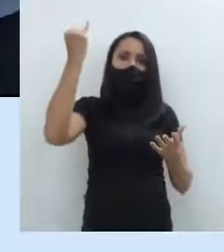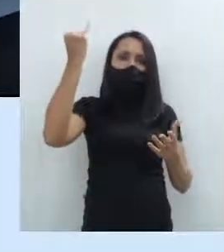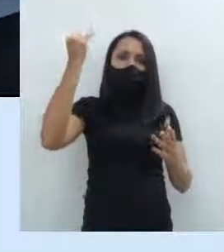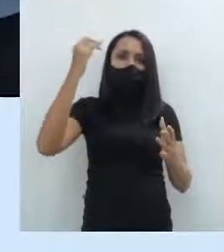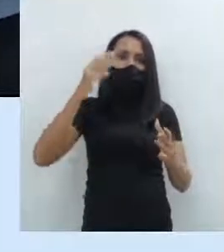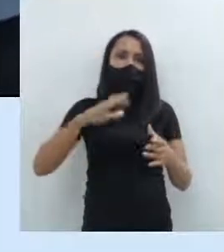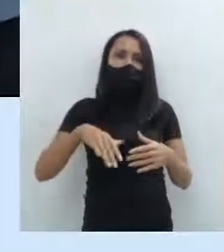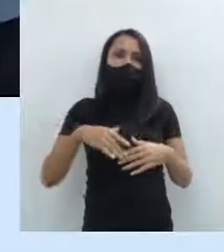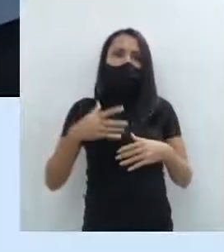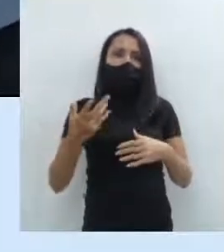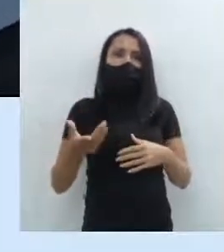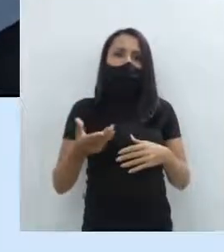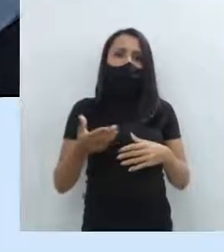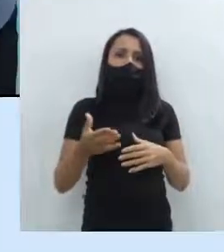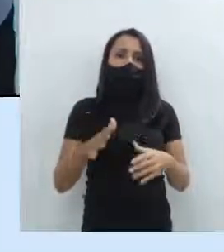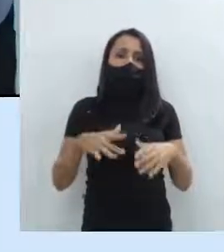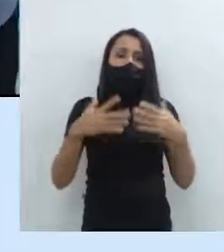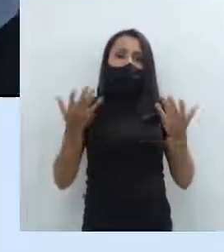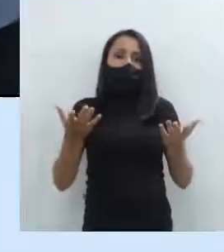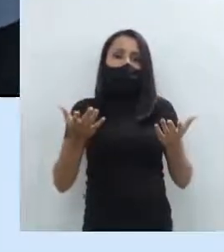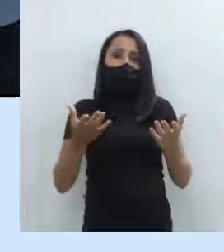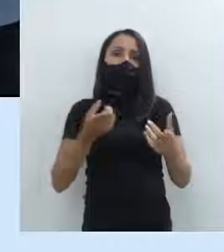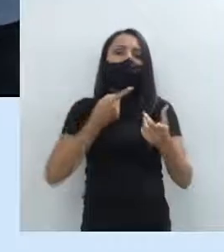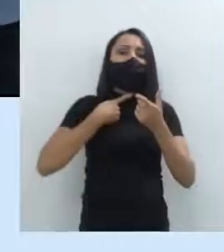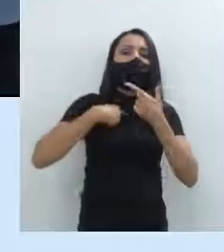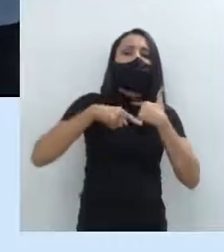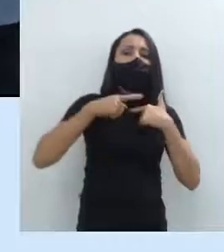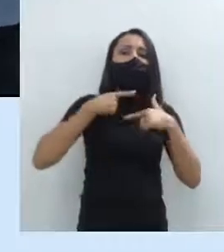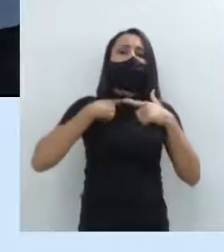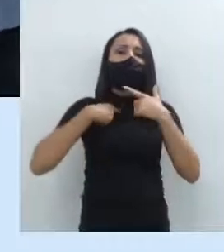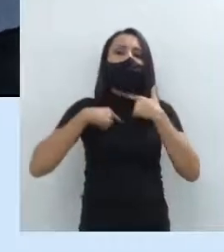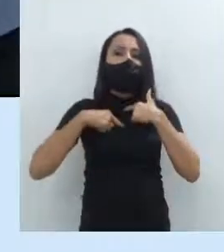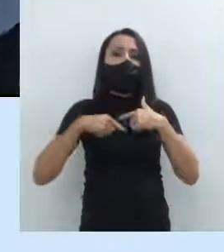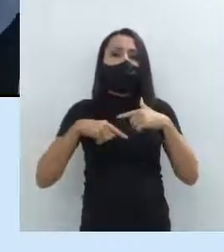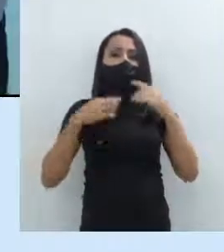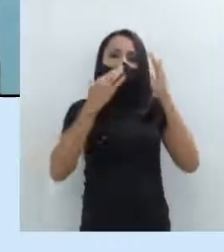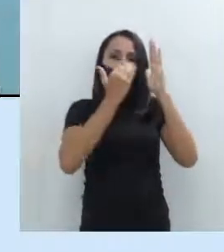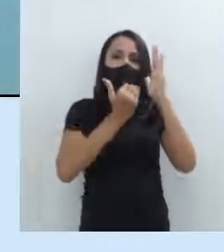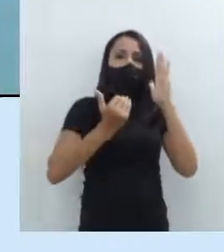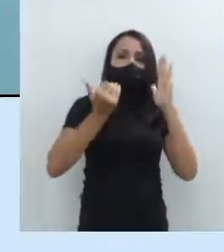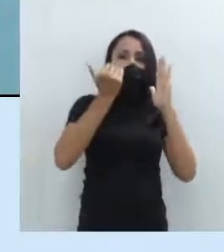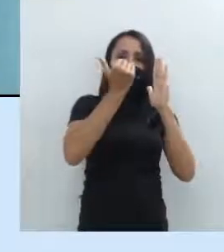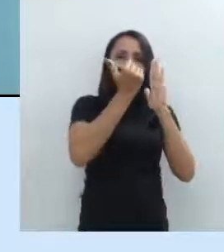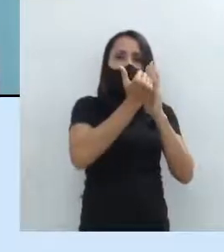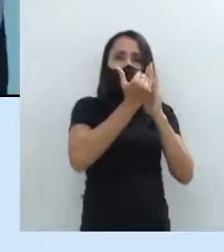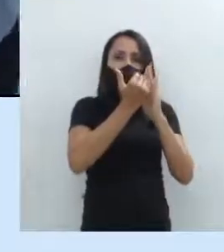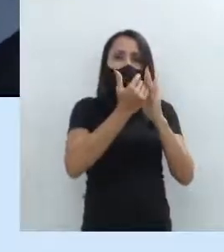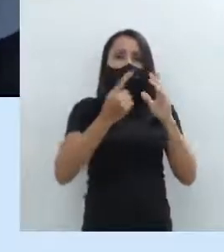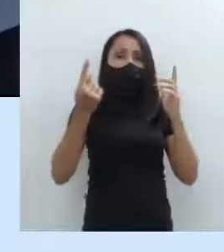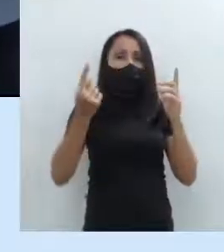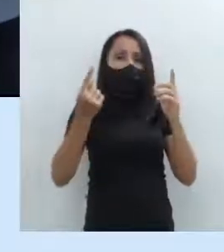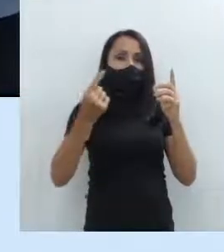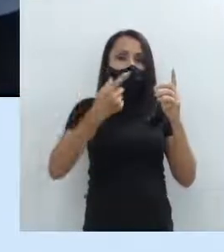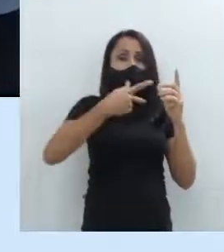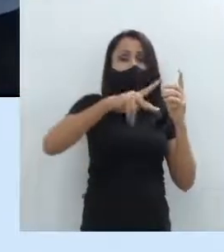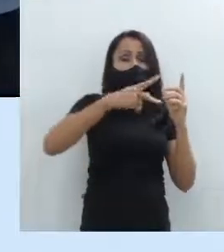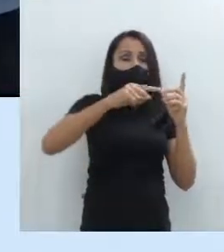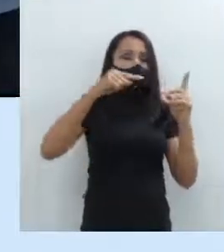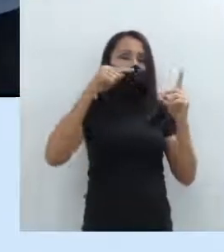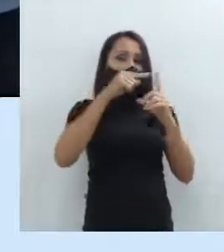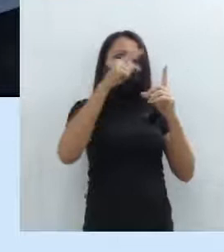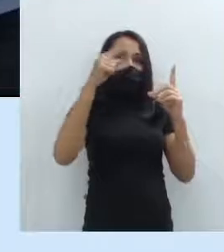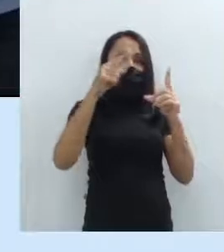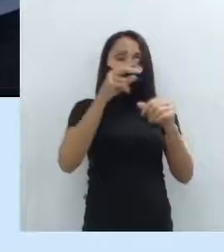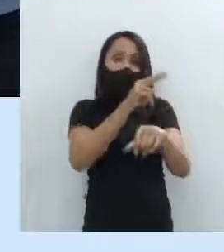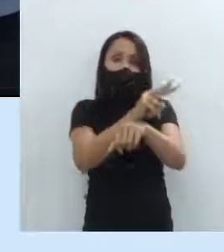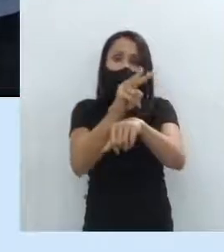não deixa que as suas paixões, os seus desejos, a sua vontade estejam acima da sua missão, que se a sua missão é proteger a